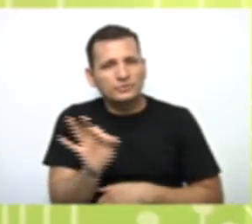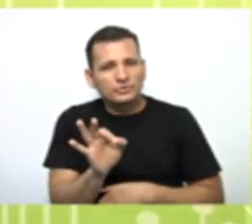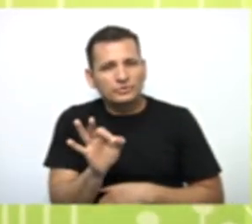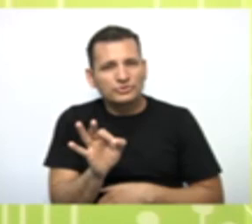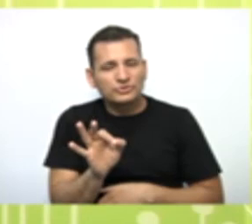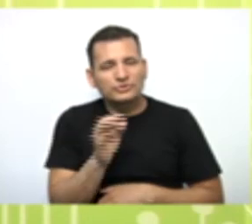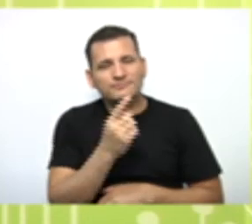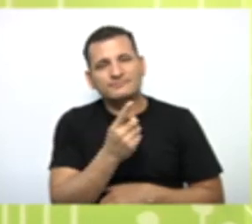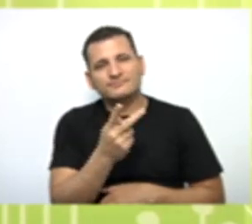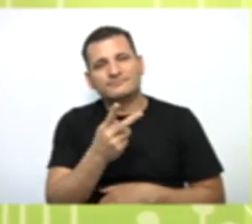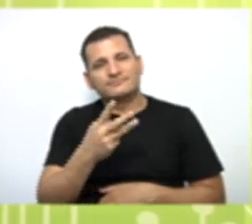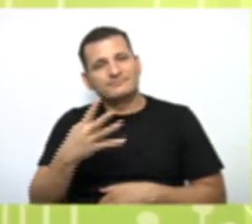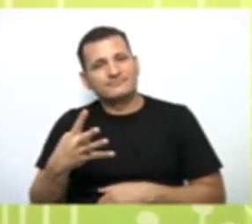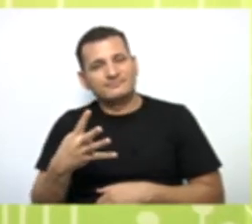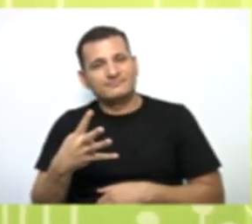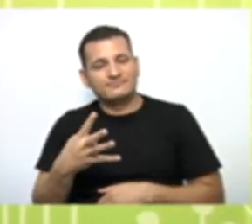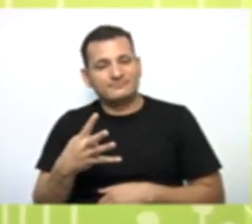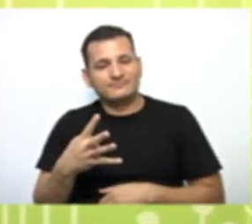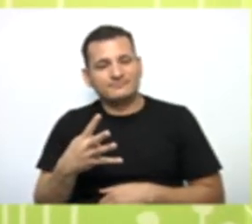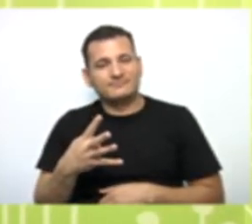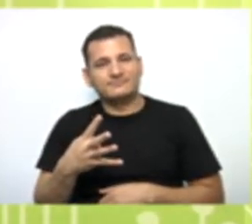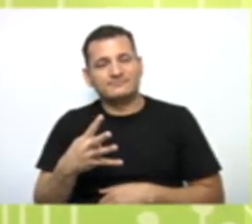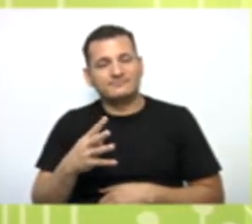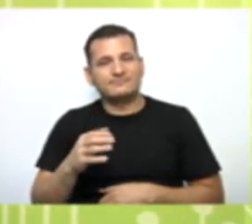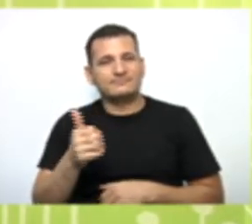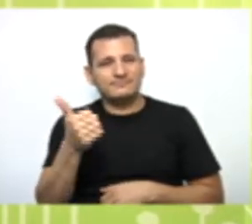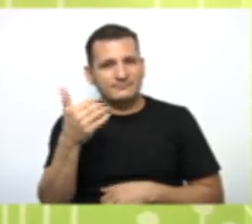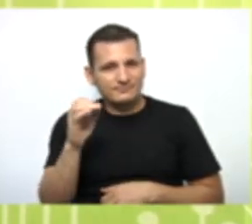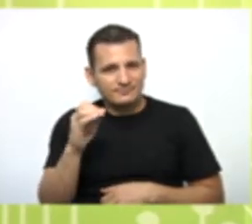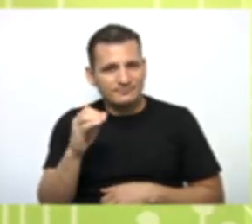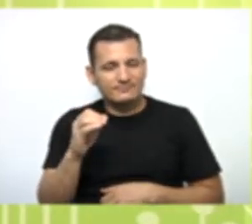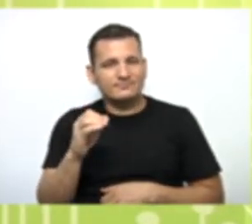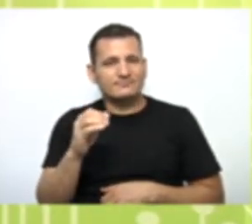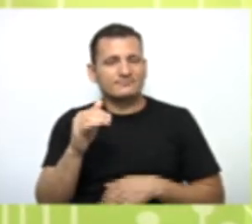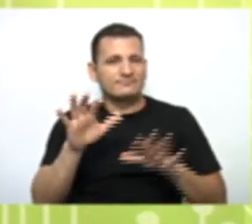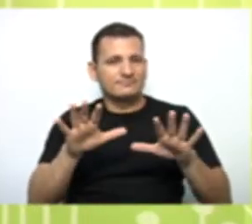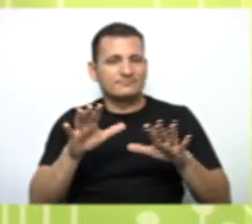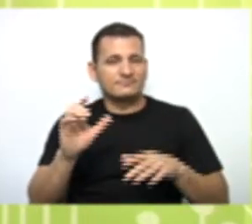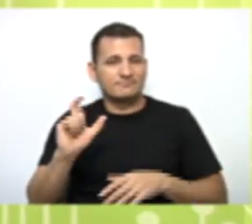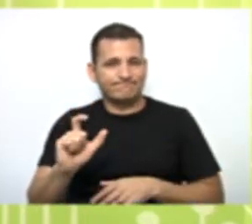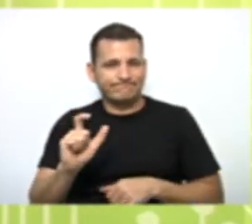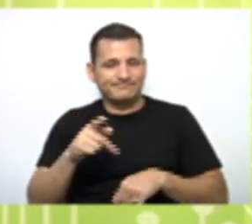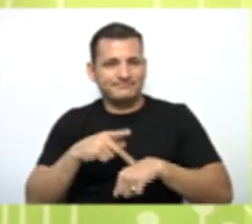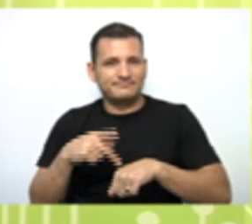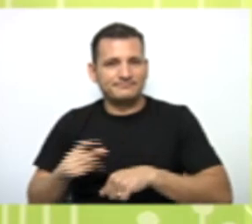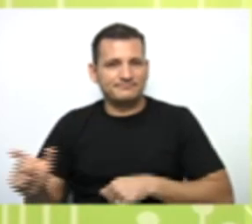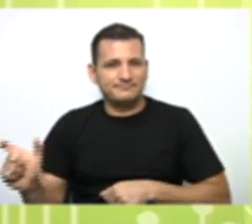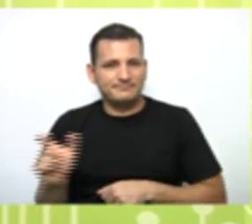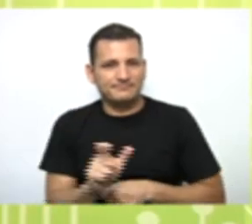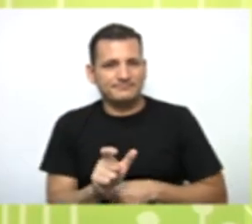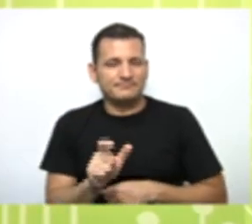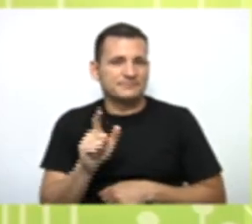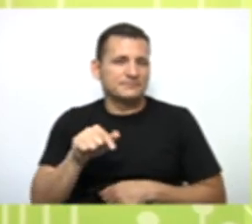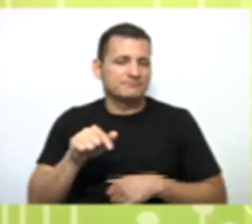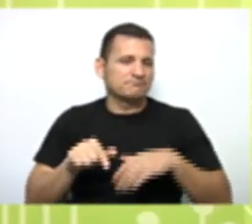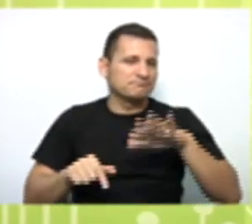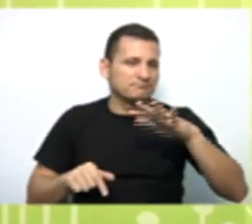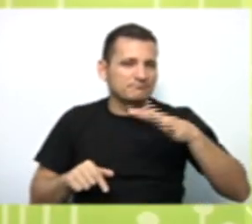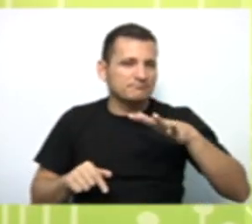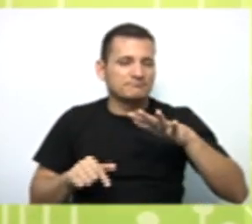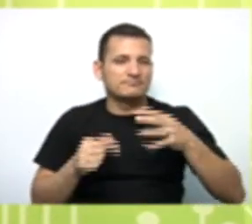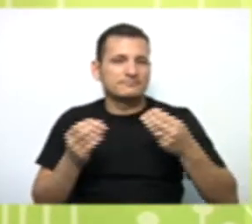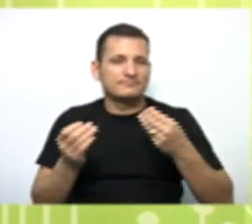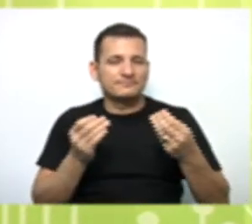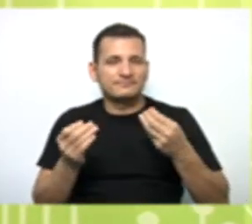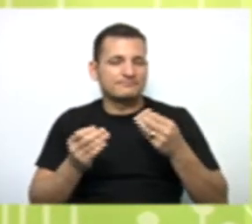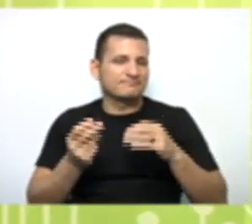a unidade, 1, 2, 3, completou um conjunto de 10, uma pedrinha grande, assim por diante. Era mais ou menos isso que o pessoal fazia